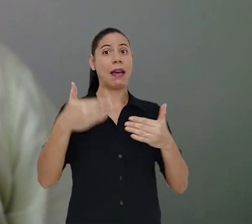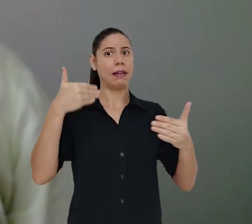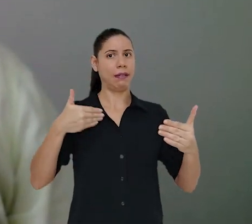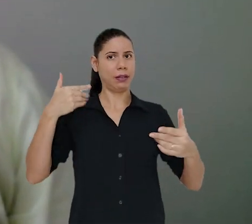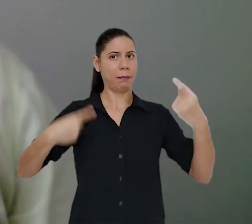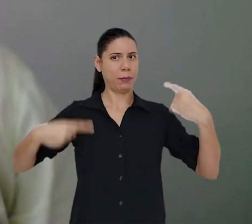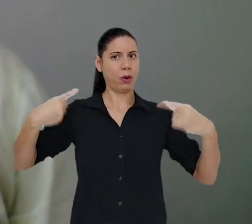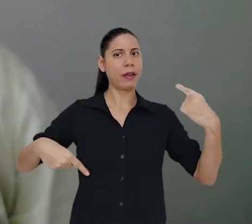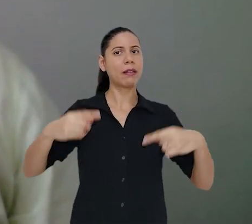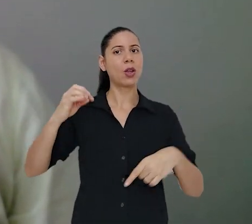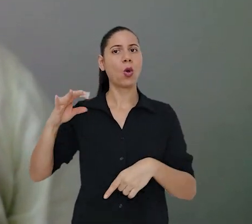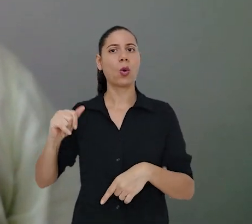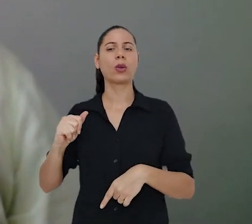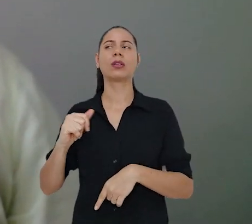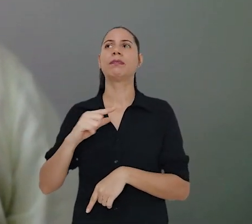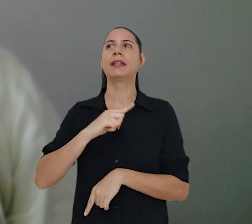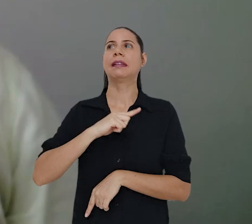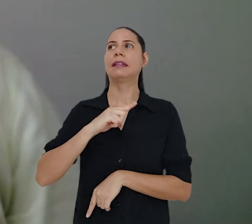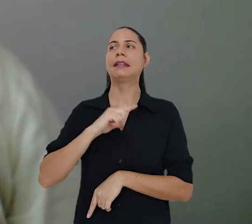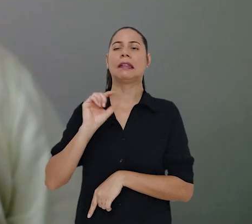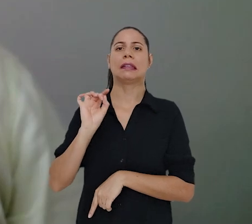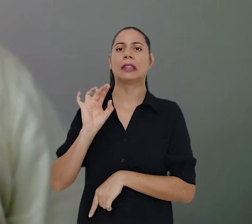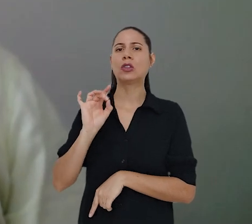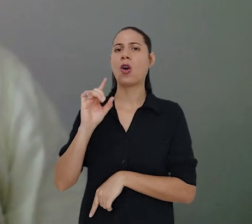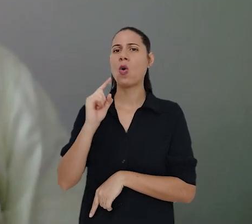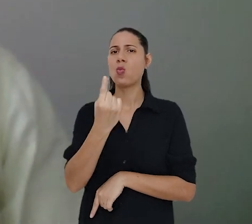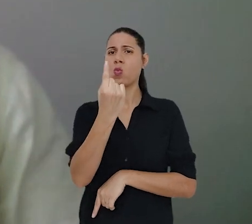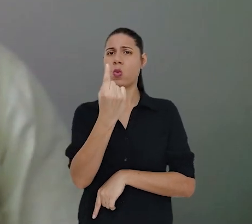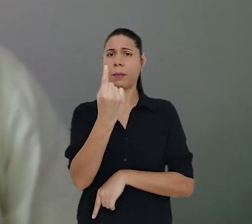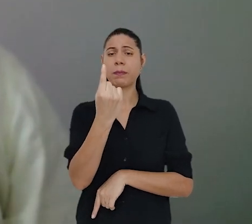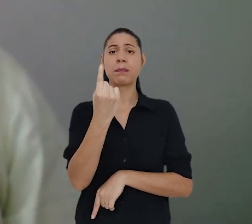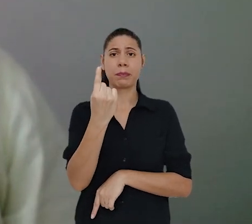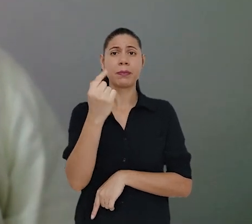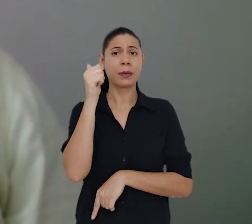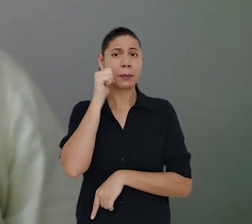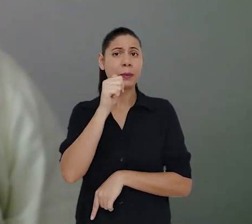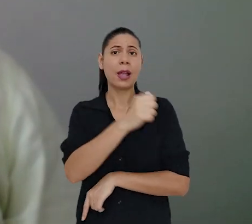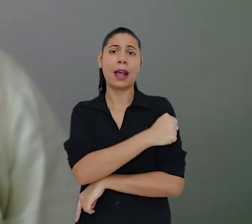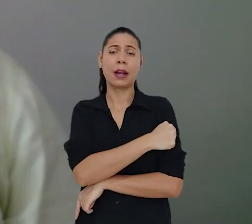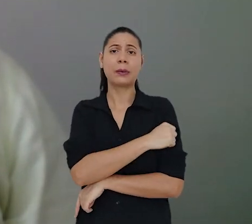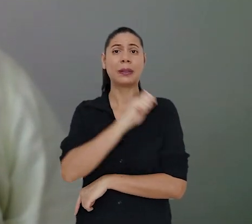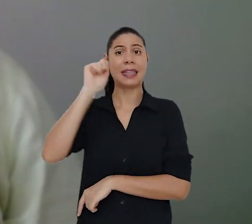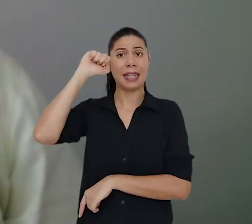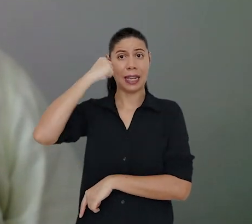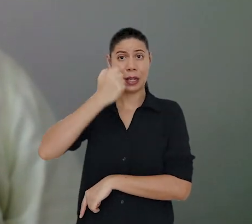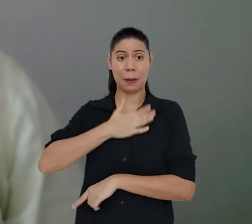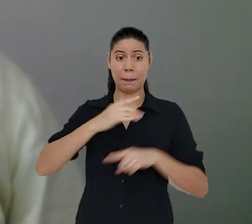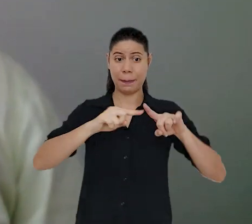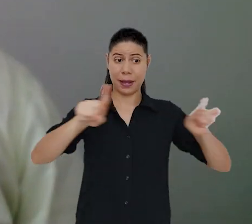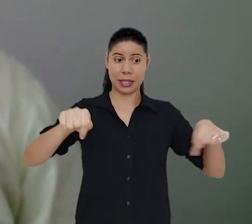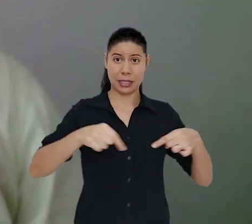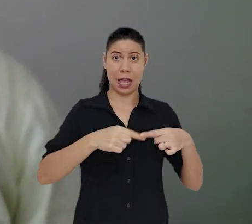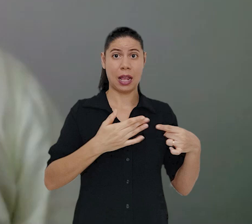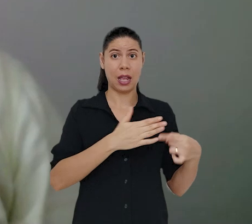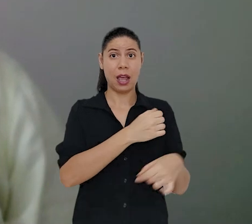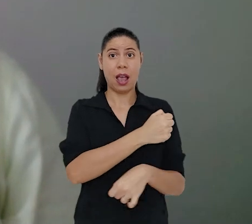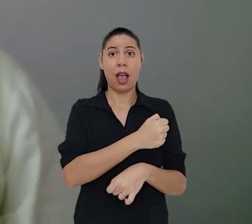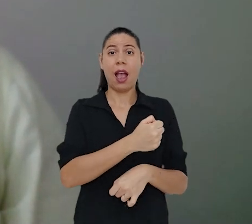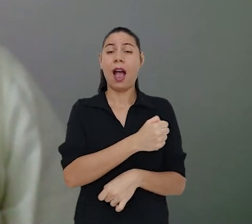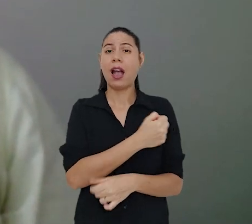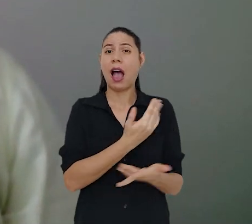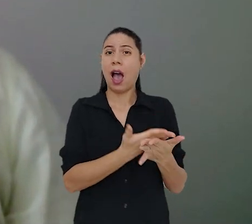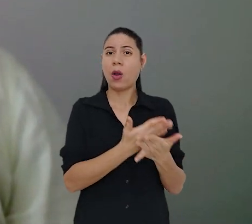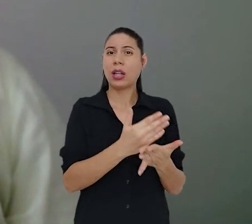política, havia apenas uma aluna negra na minha sala, em 65